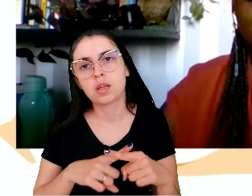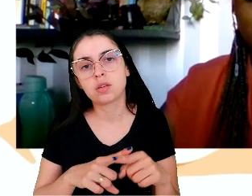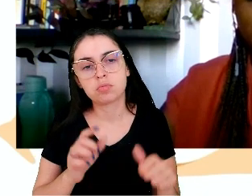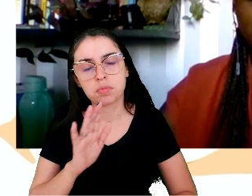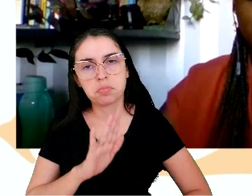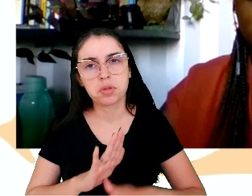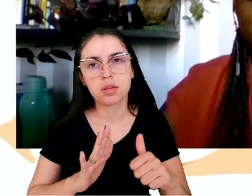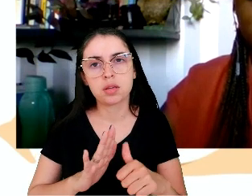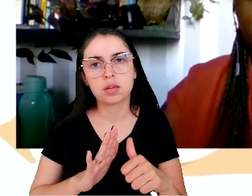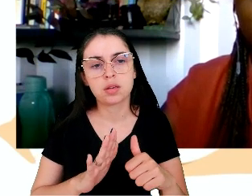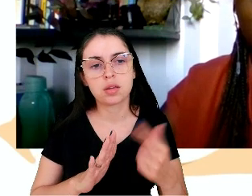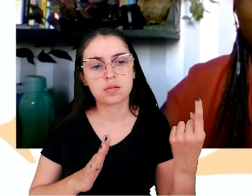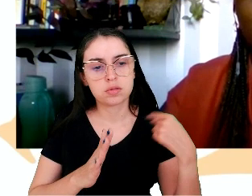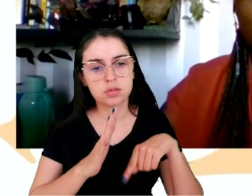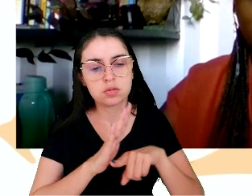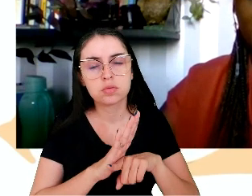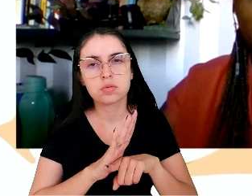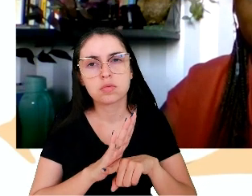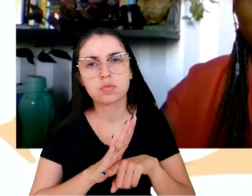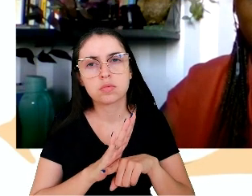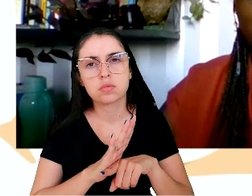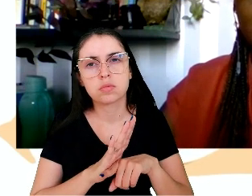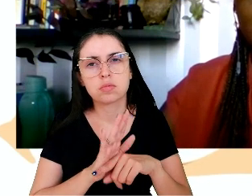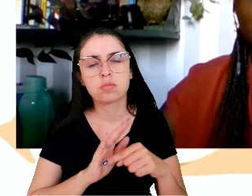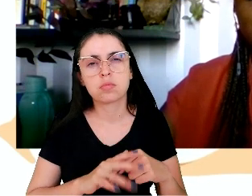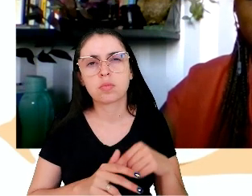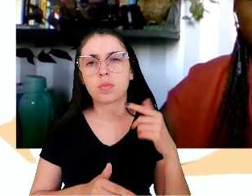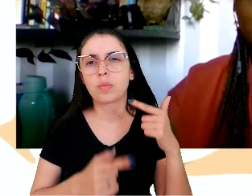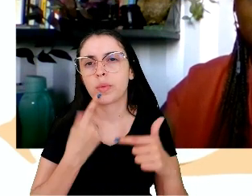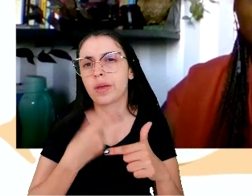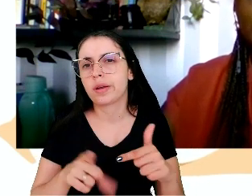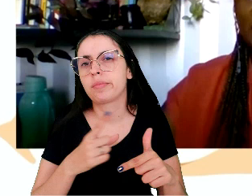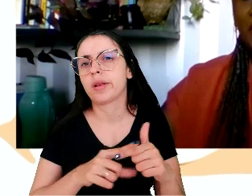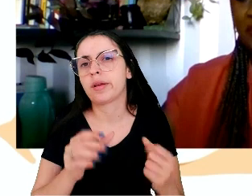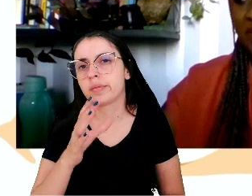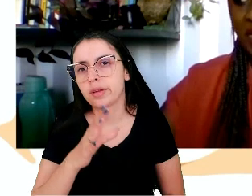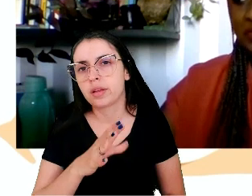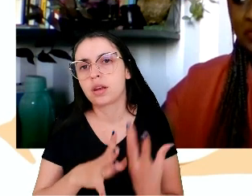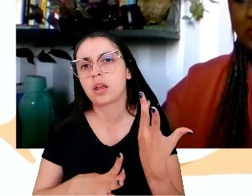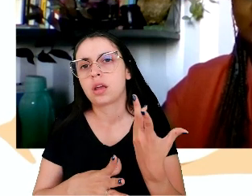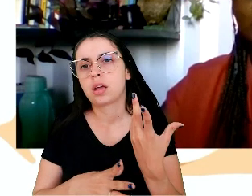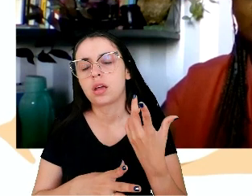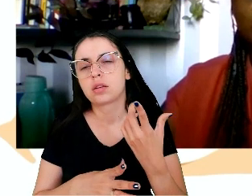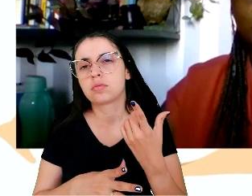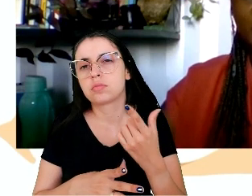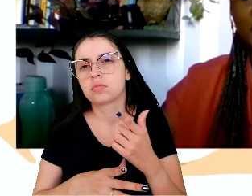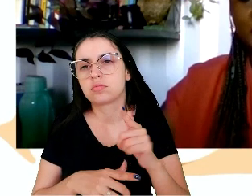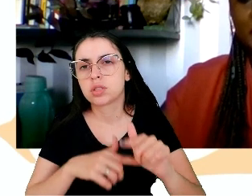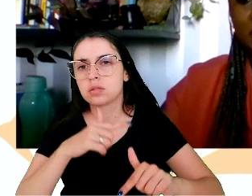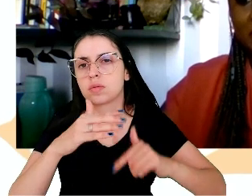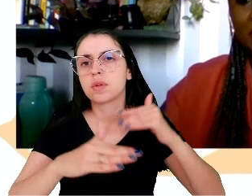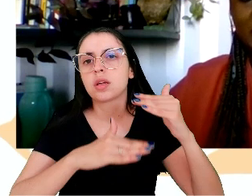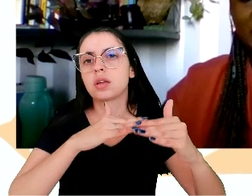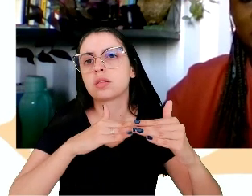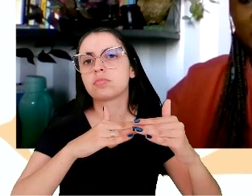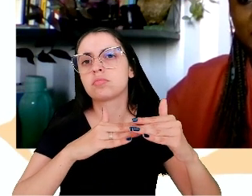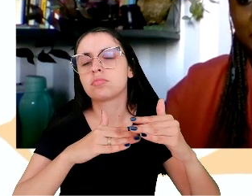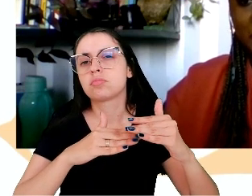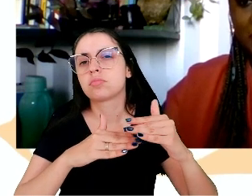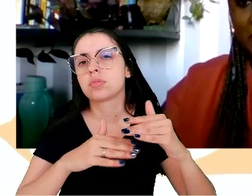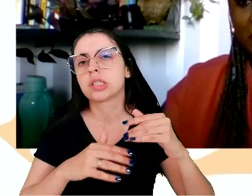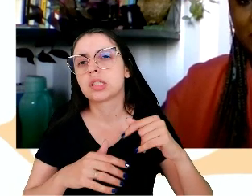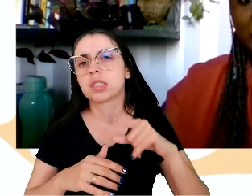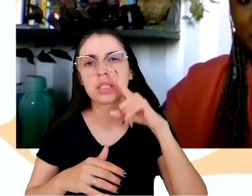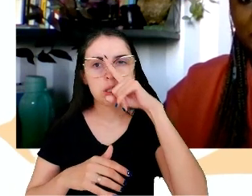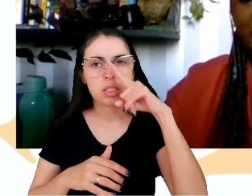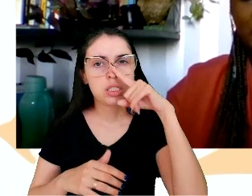que lidaremos com qualquer problema que surja derivado de uma crise sanitária, de uma